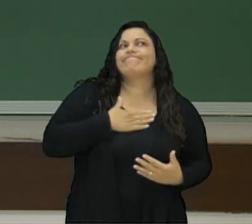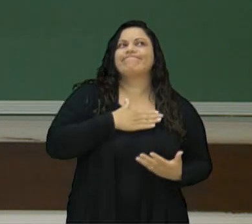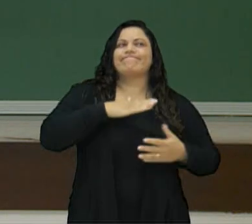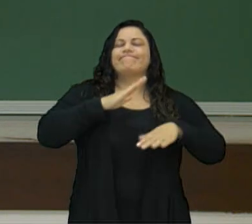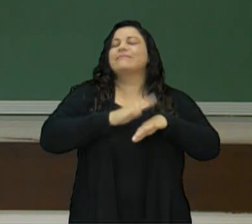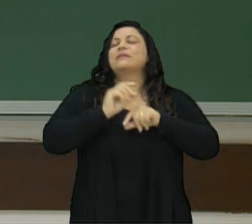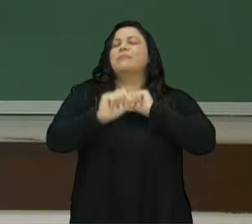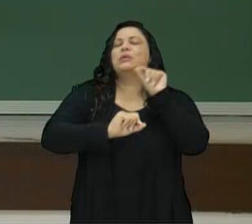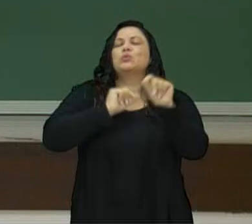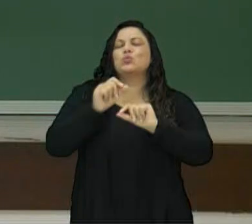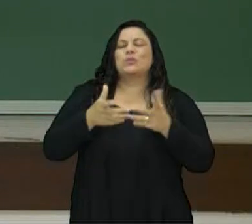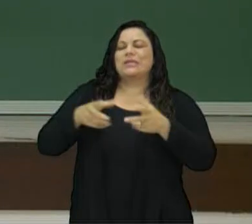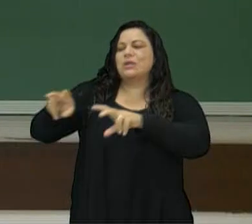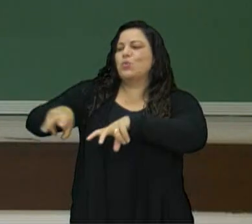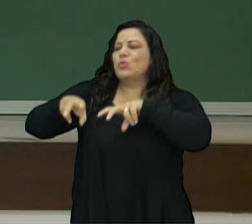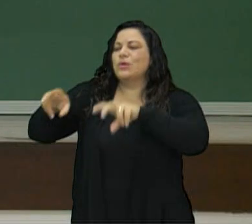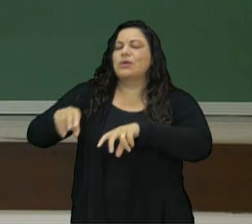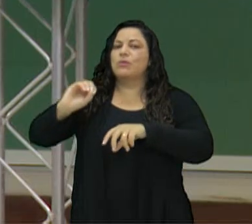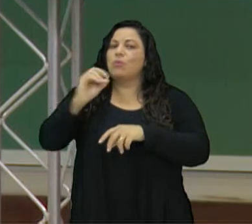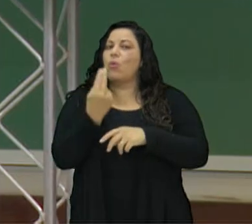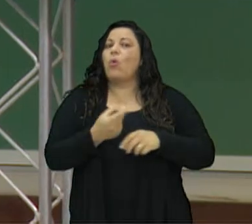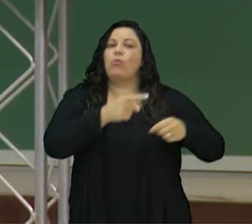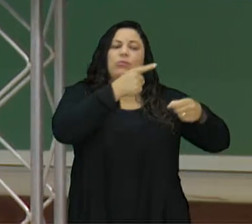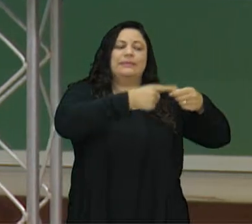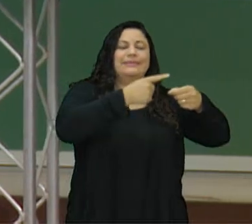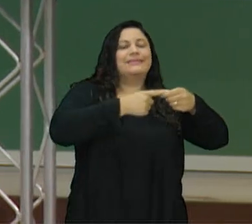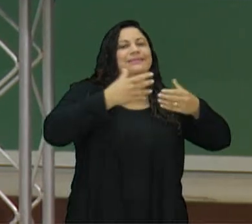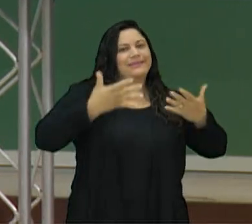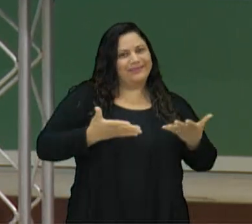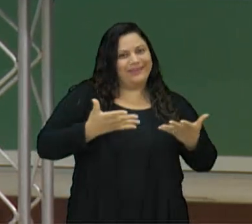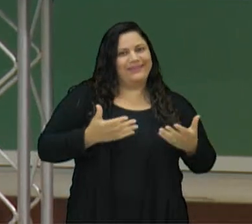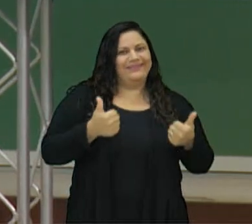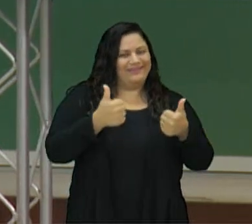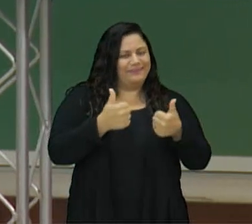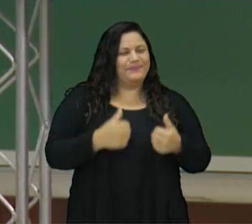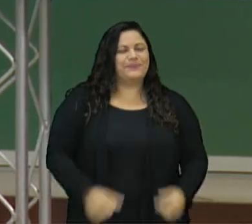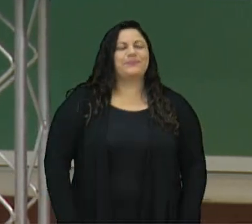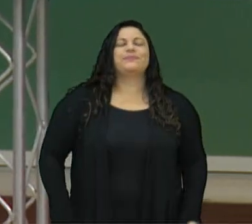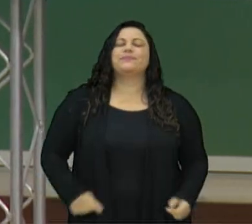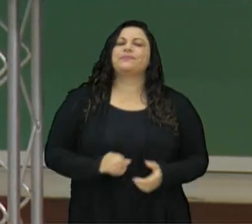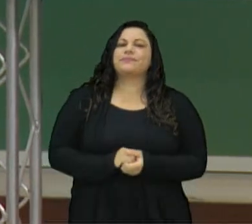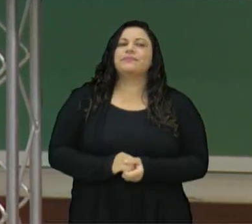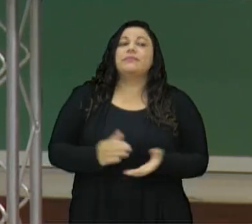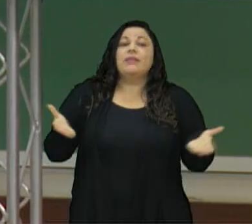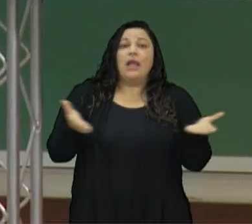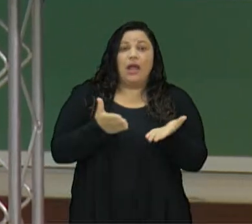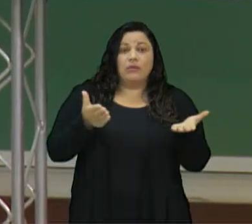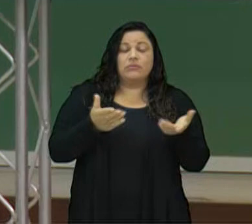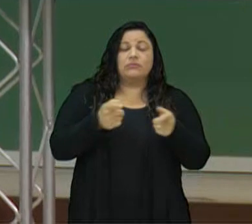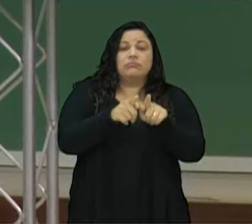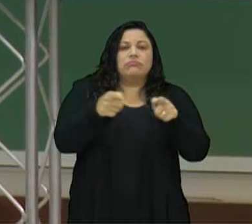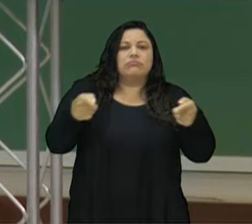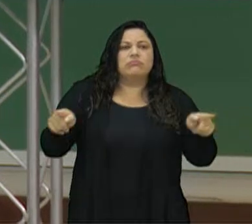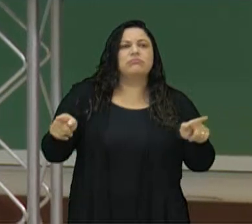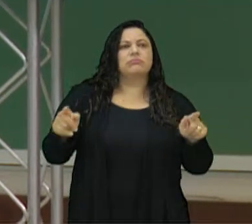cidade. Agora nós vamos adentrar um pouquinho nessa questão gramatical. Vamos ver esses